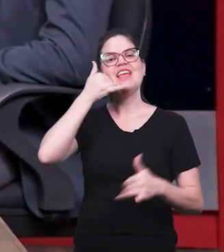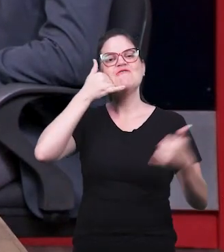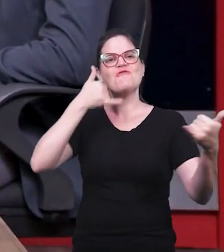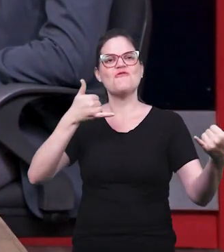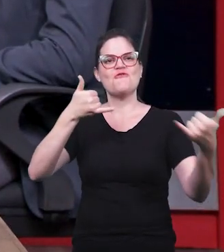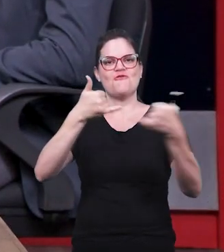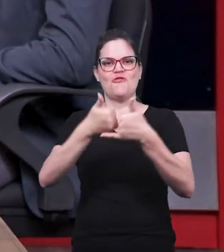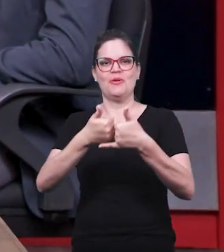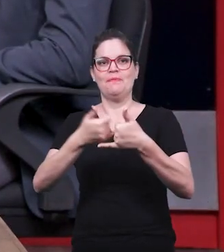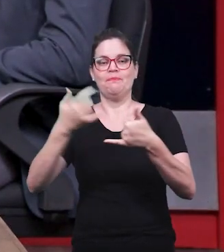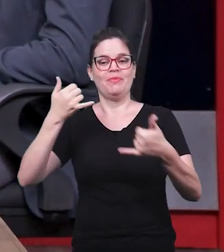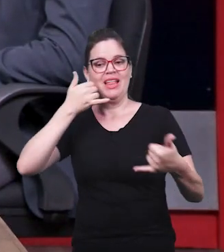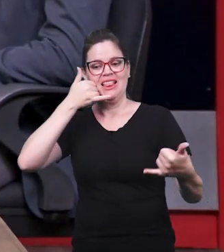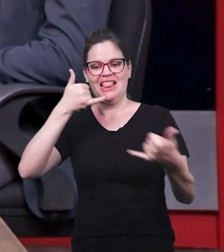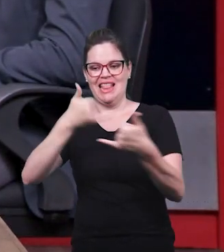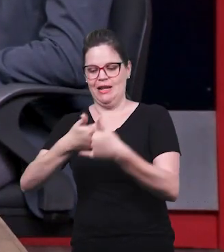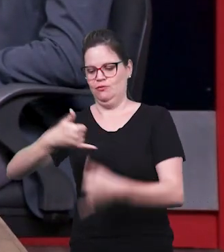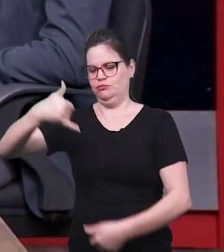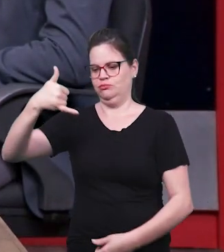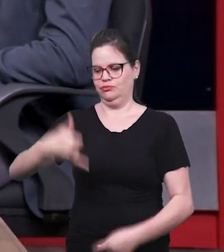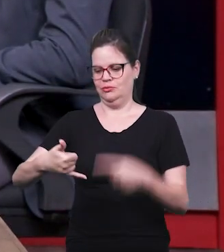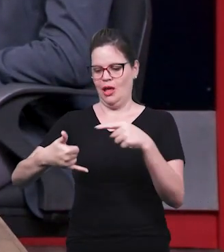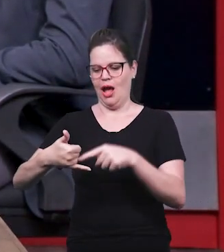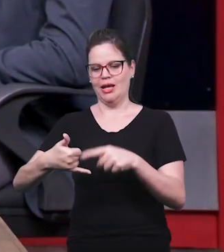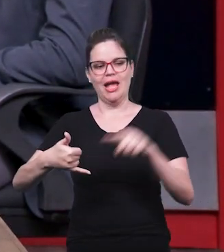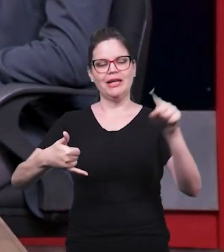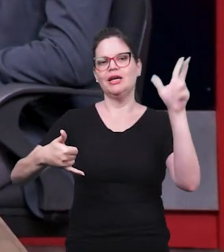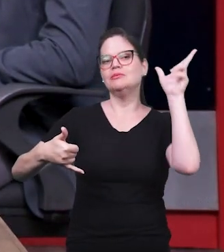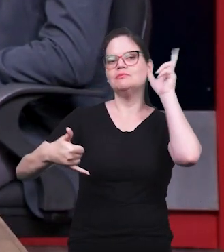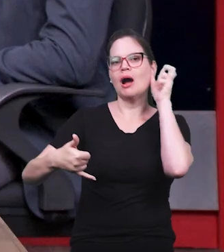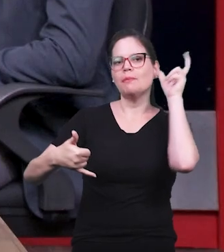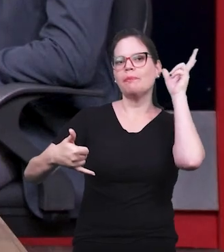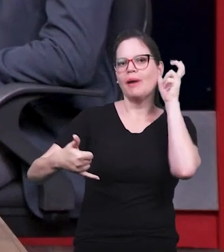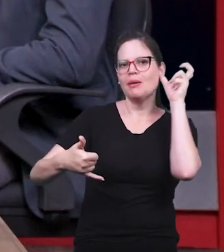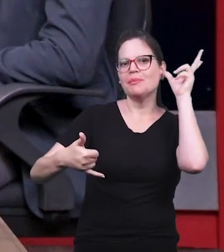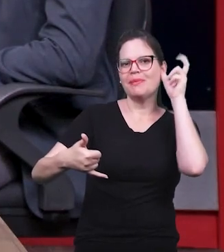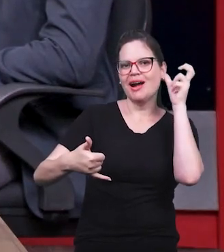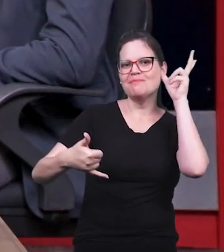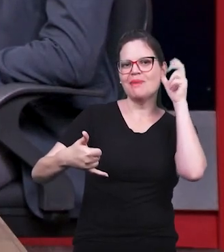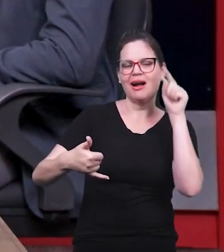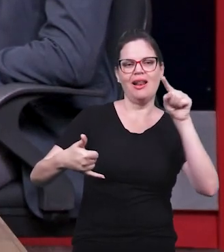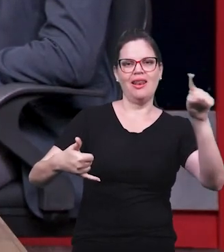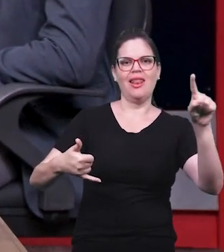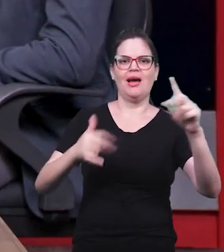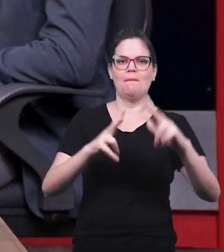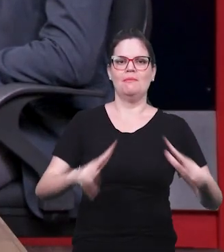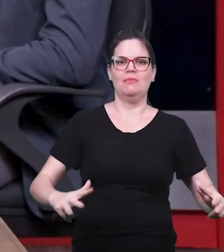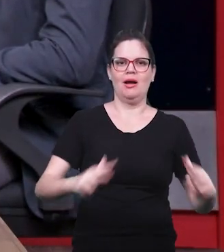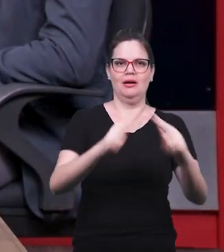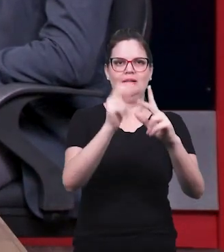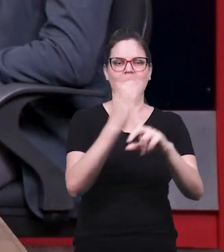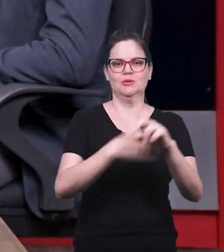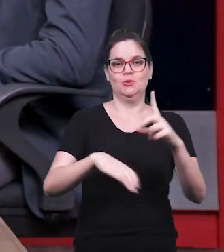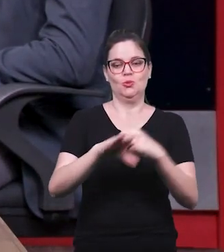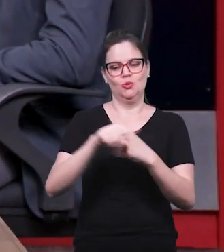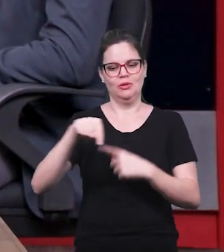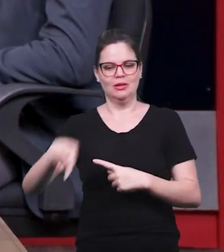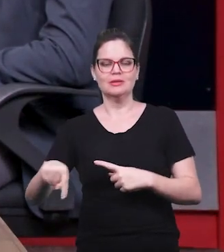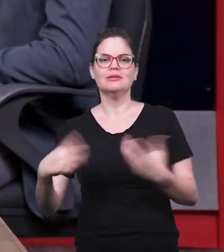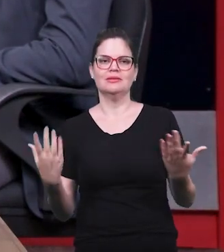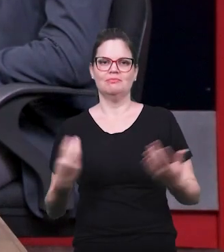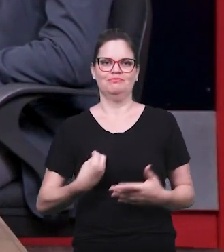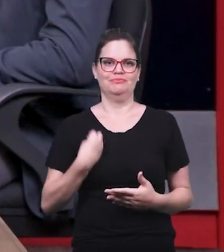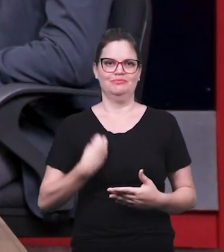telefone, colocávamos o telefone no meio, assim, no Viva Voz, e o irmão participava conosco lá de Paris, nosso culto em Nice, né?